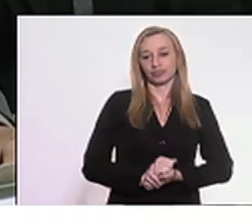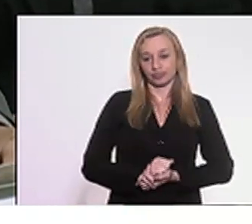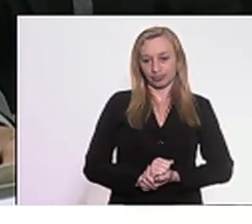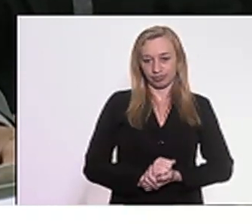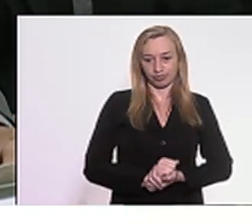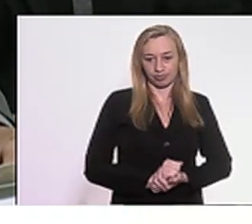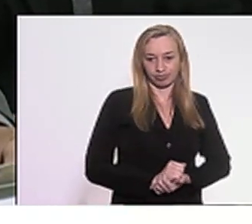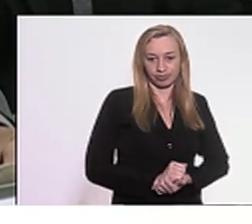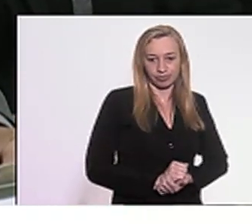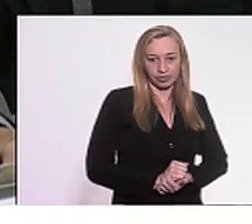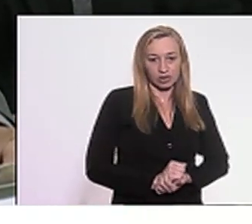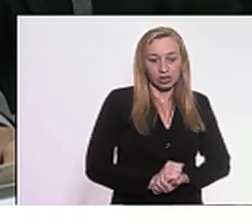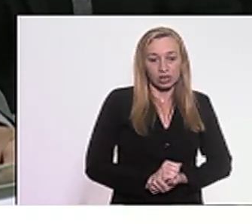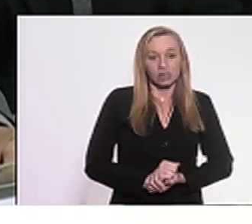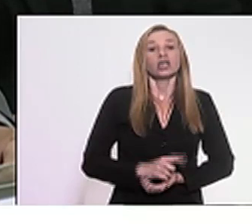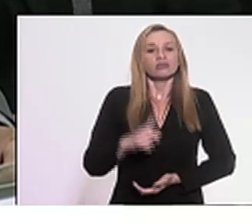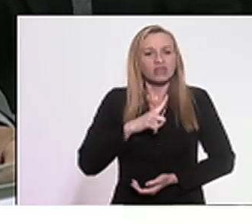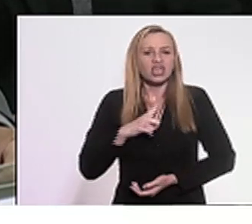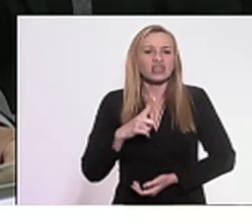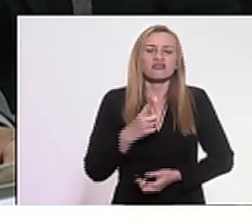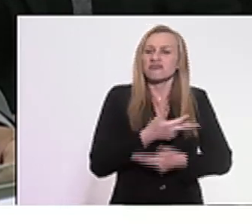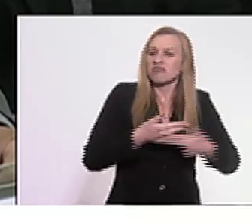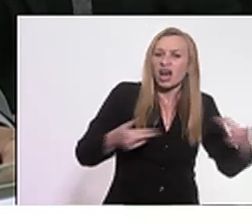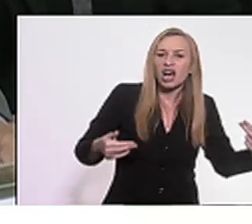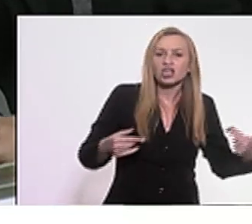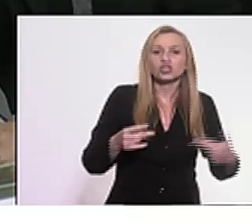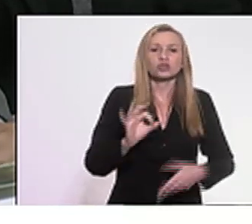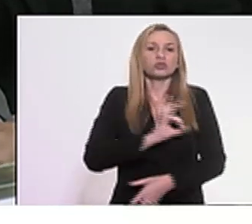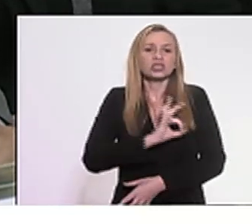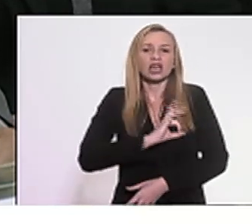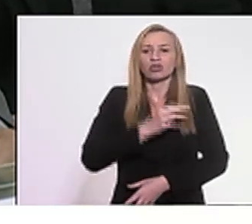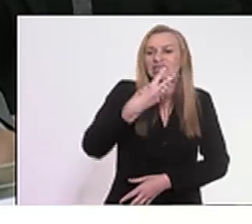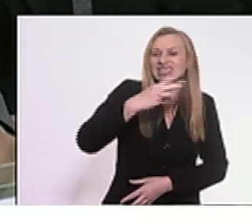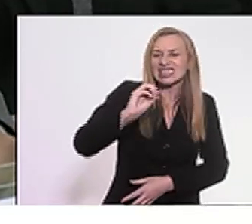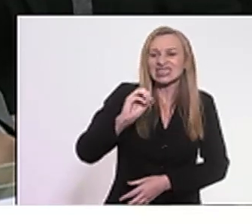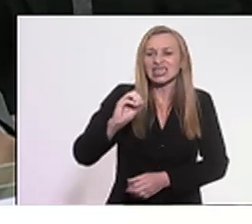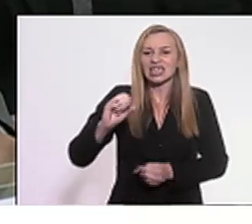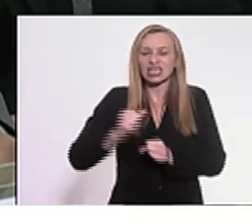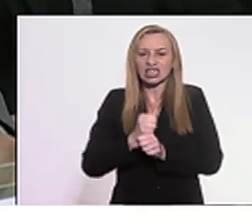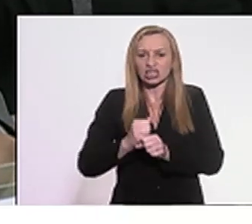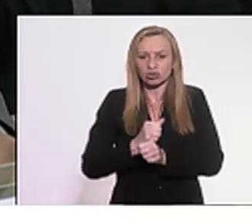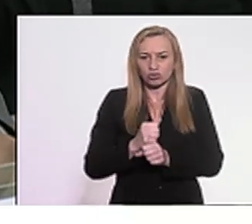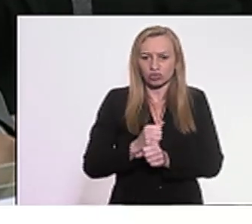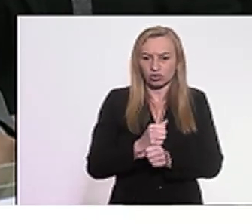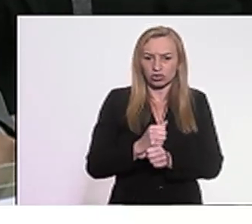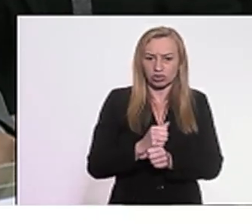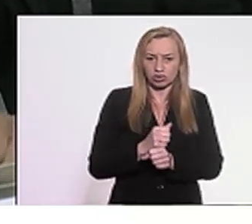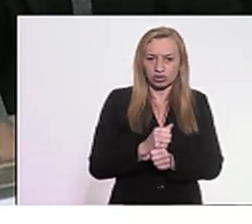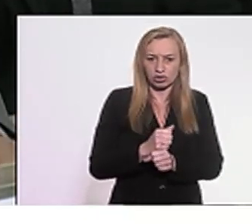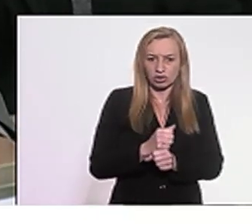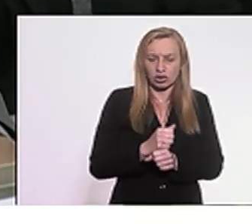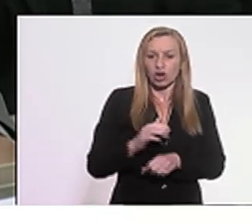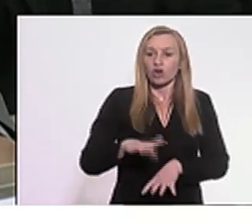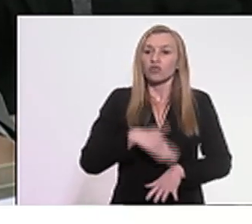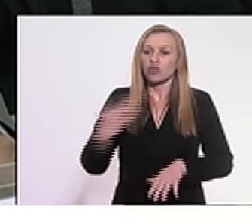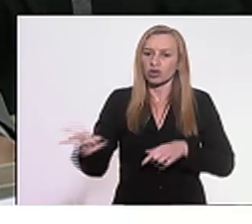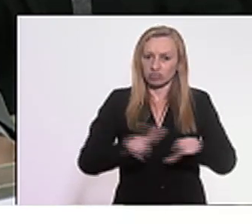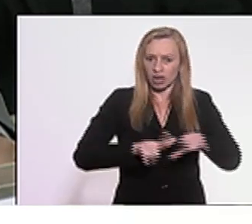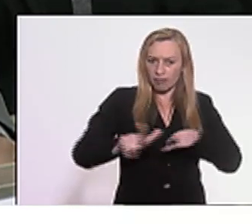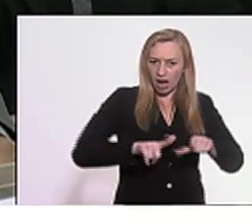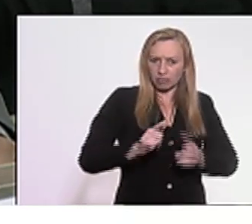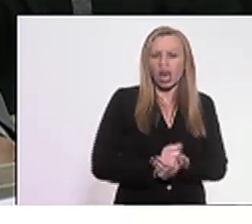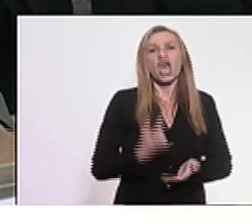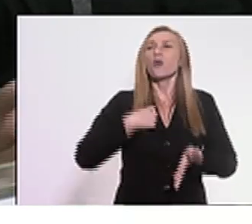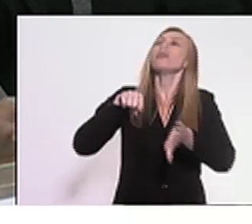direcionar. Tem ex-policiais que estão há 30 anos fora da corporação. 30 anos fora da corporação. Aí